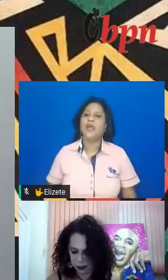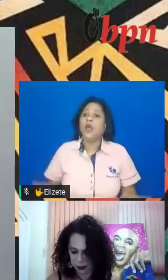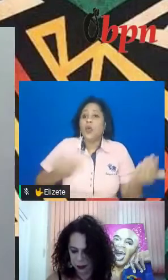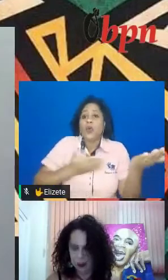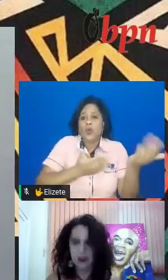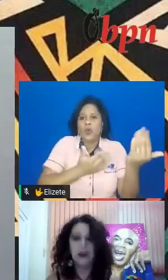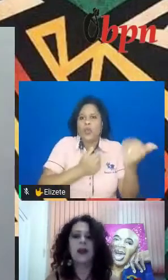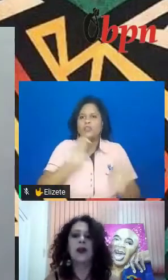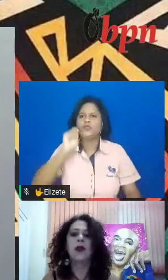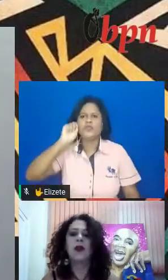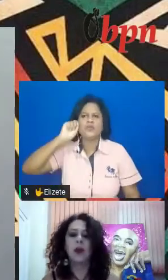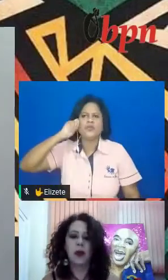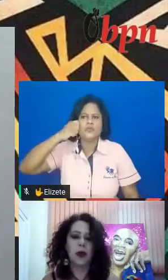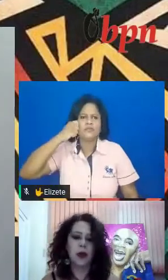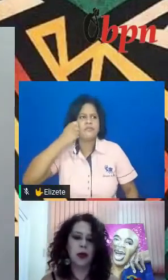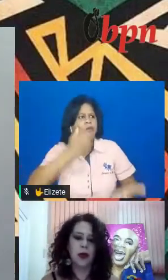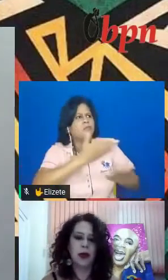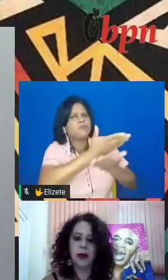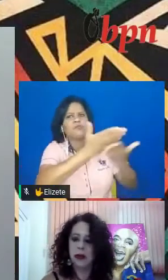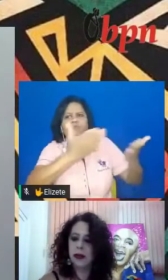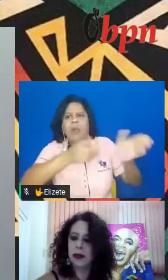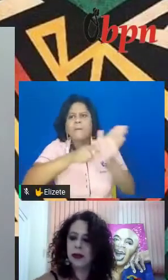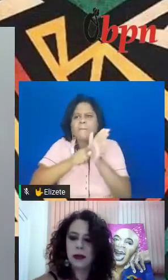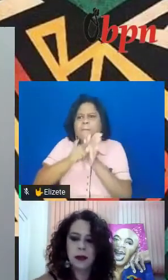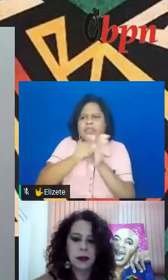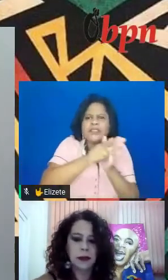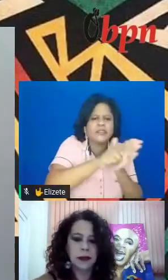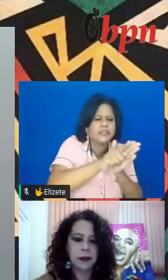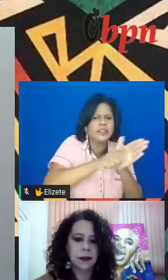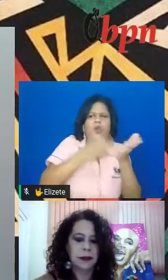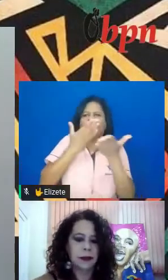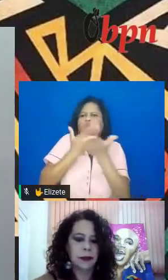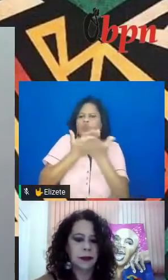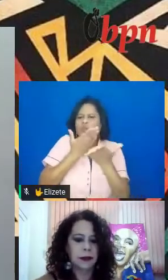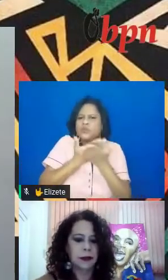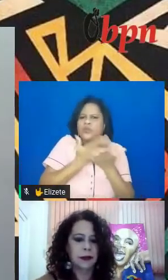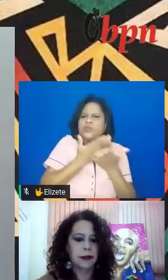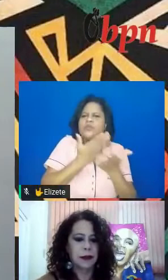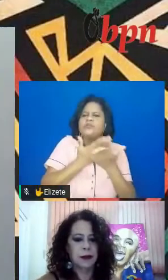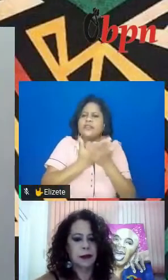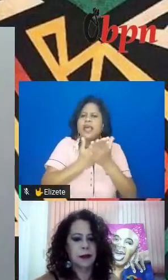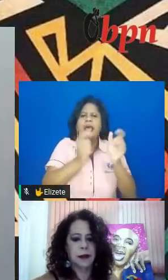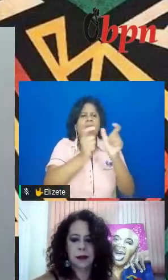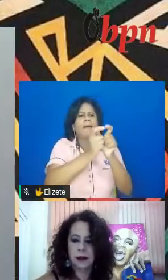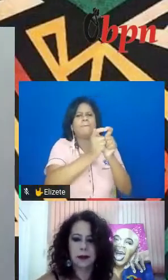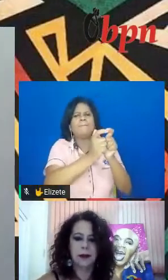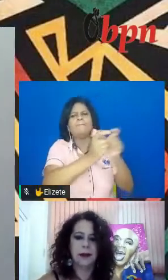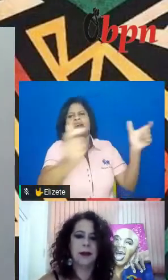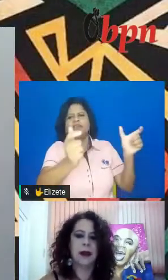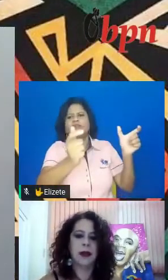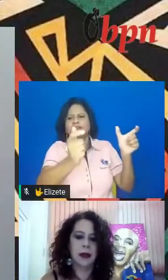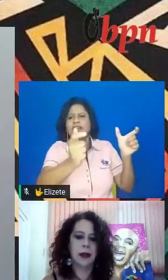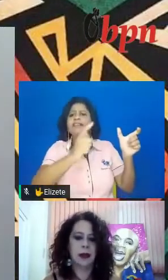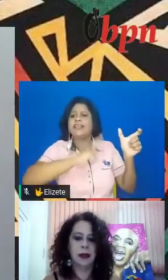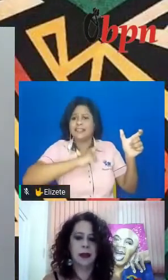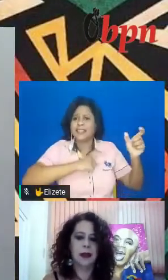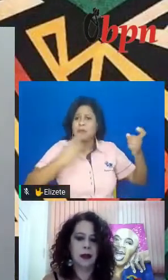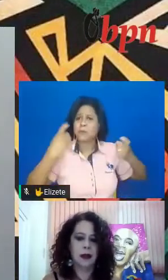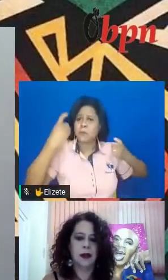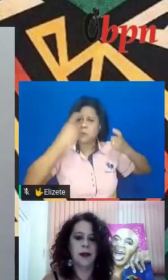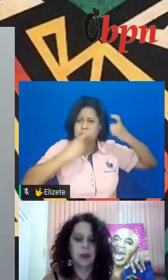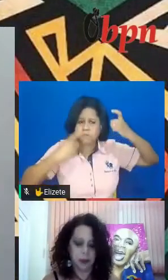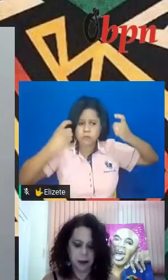aí pesquisando, estudando. Muitos, a grande maioria, tem essa preocupação com